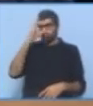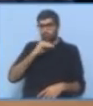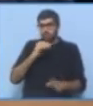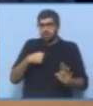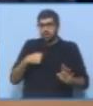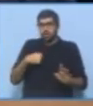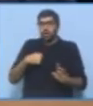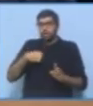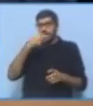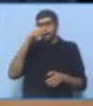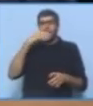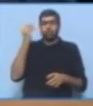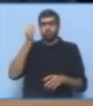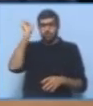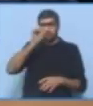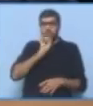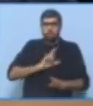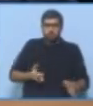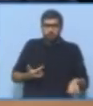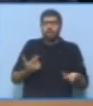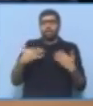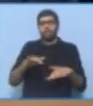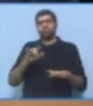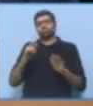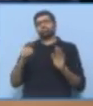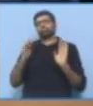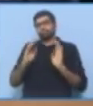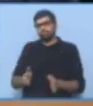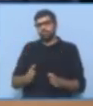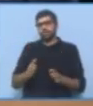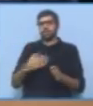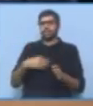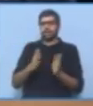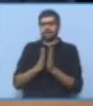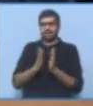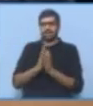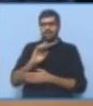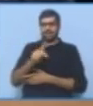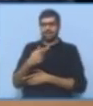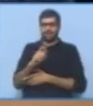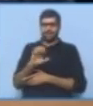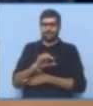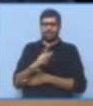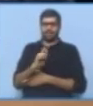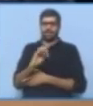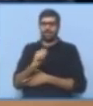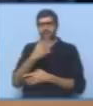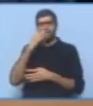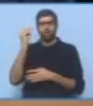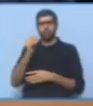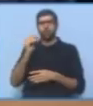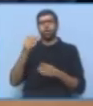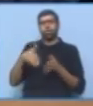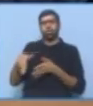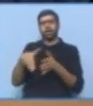poderiam ser batizados, não é? Mas há a necessidade de fazer a catequese de adultos, o caminho catequético, para termos, ao fim e ao